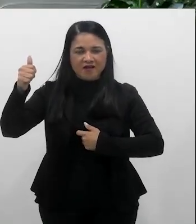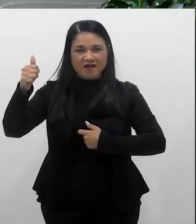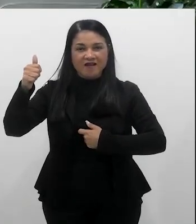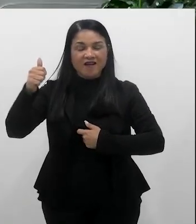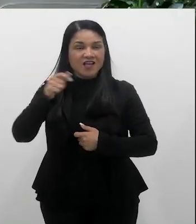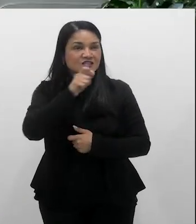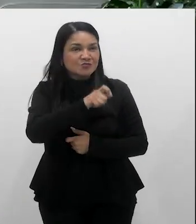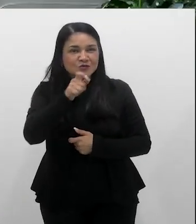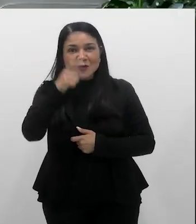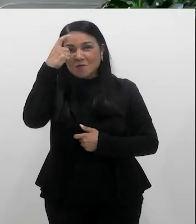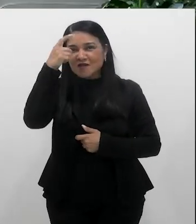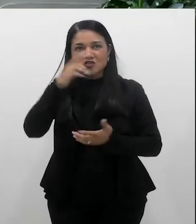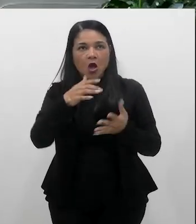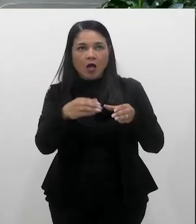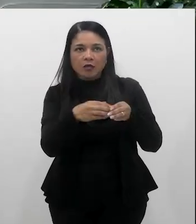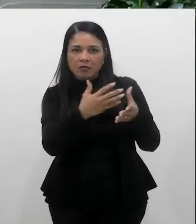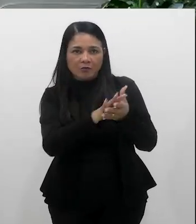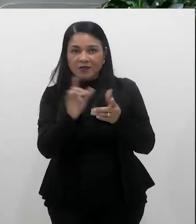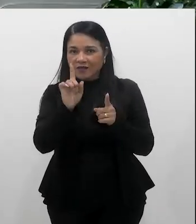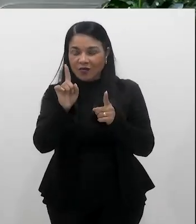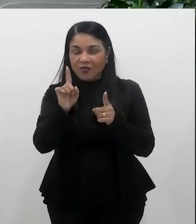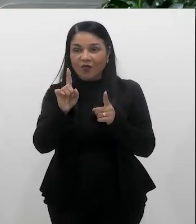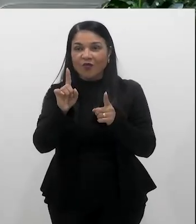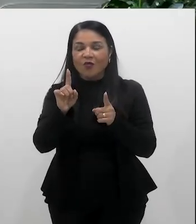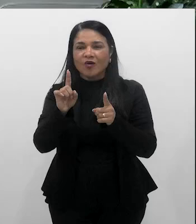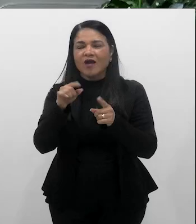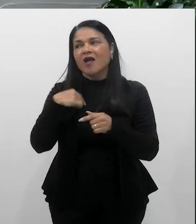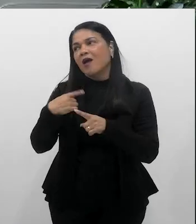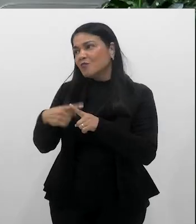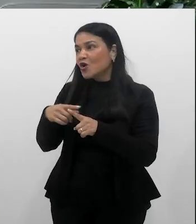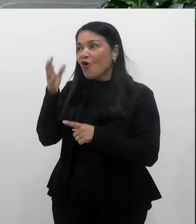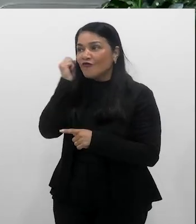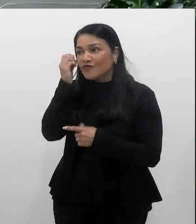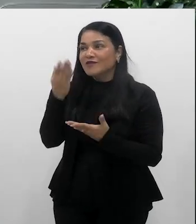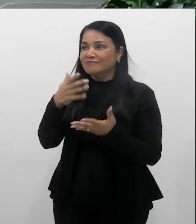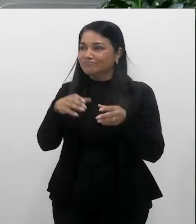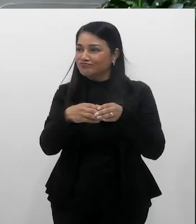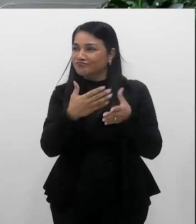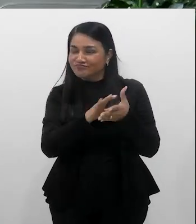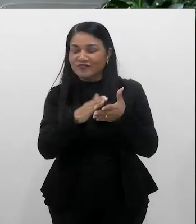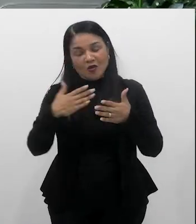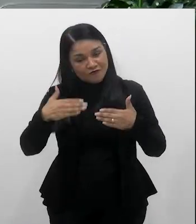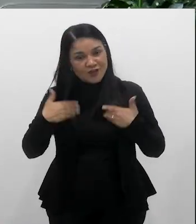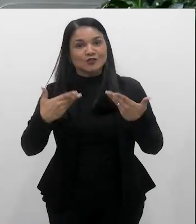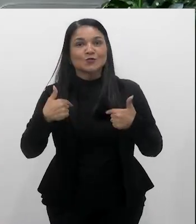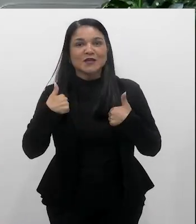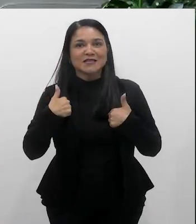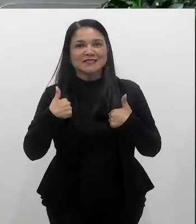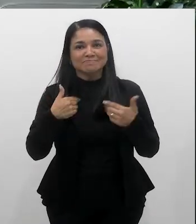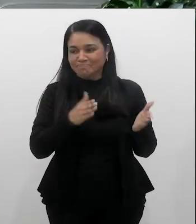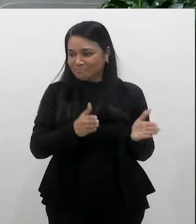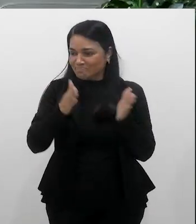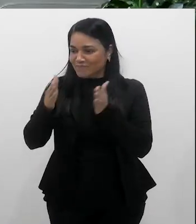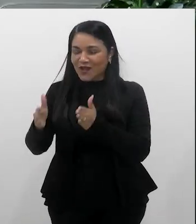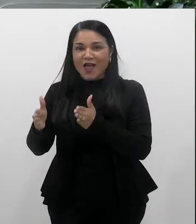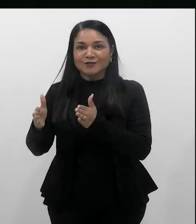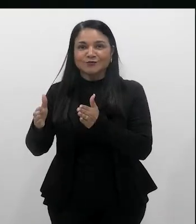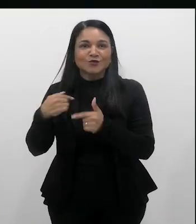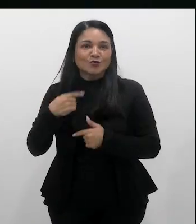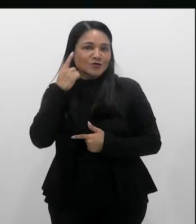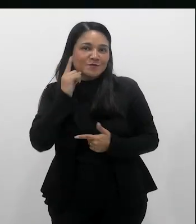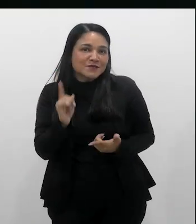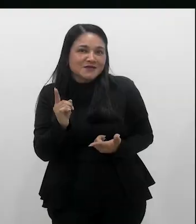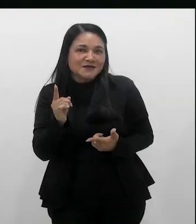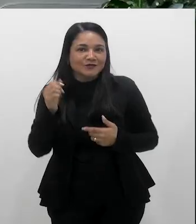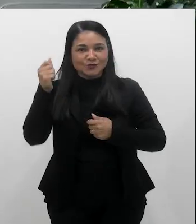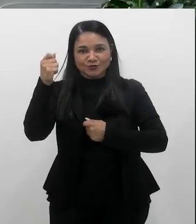acha que era só samba, forró, bolero. Porque é o que a gente mais ouvia dele, né? Eu acho. Mas é isso que me surpreendeu por esse lado. Você também não sabia?